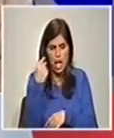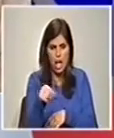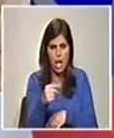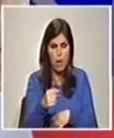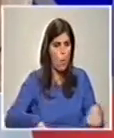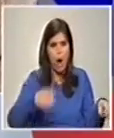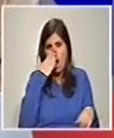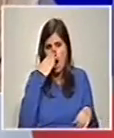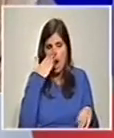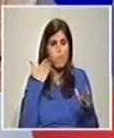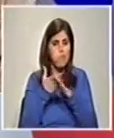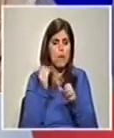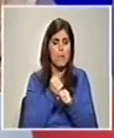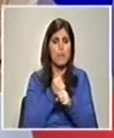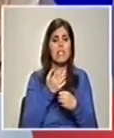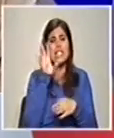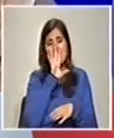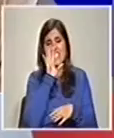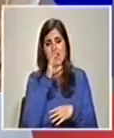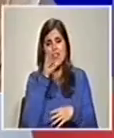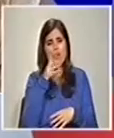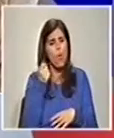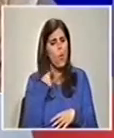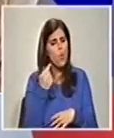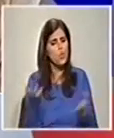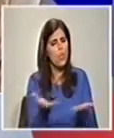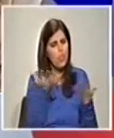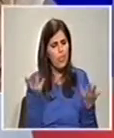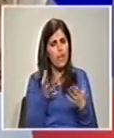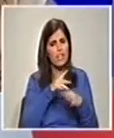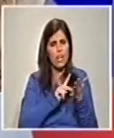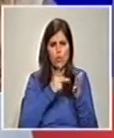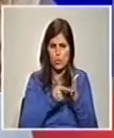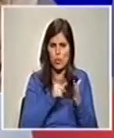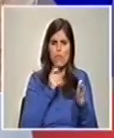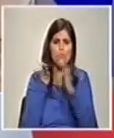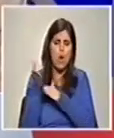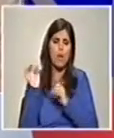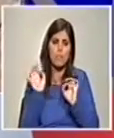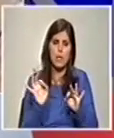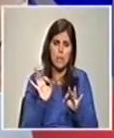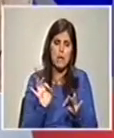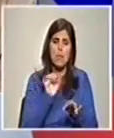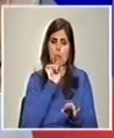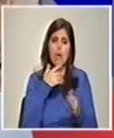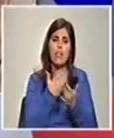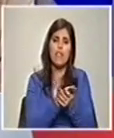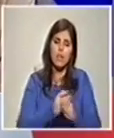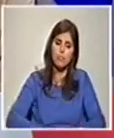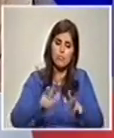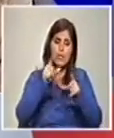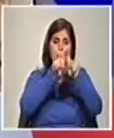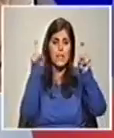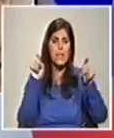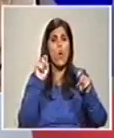encontram emprego, mas se calhar com uma pequena formação em tecnologia facilmente encontram emprego e podem criar impacto na empresa para onde vão, ou podem inclusivamente